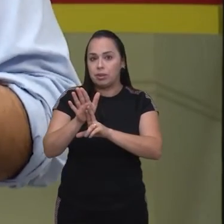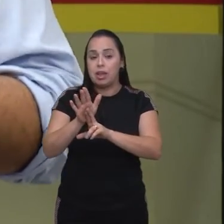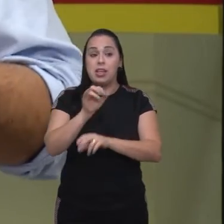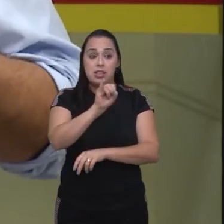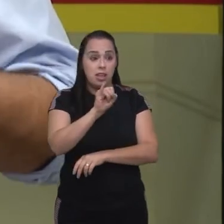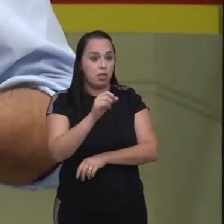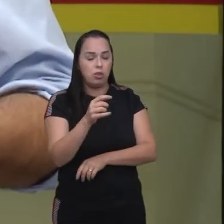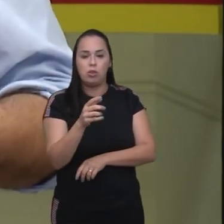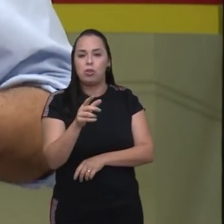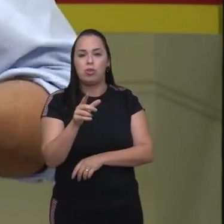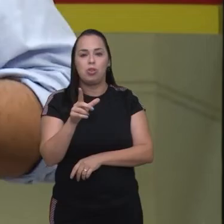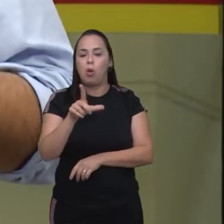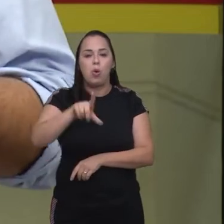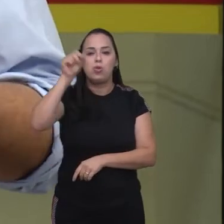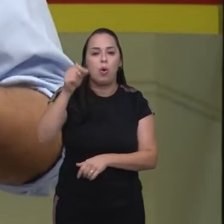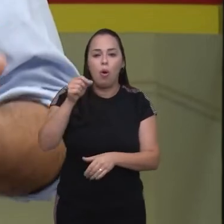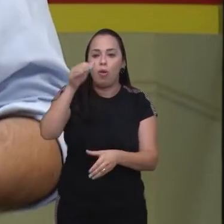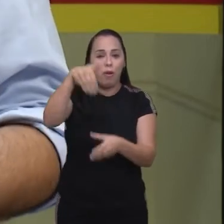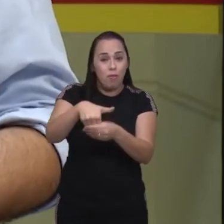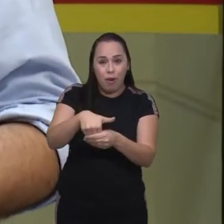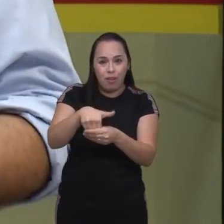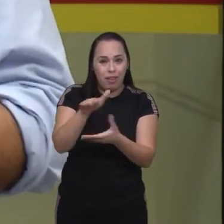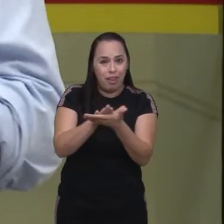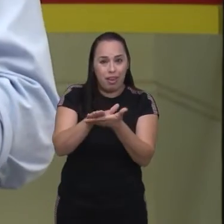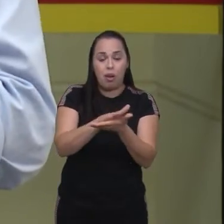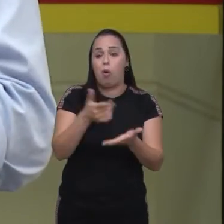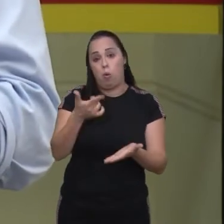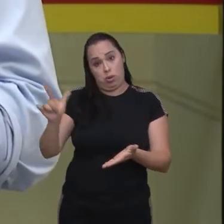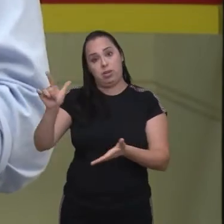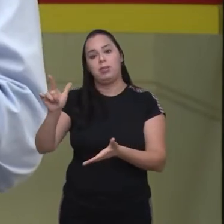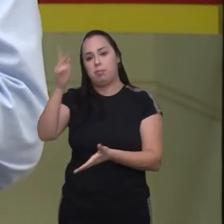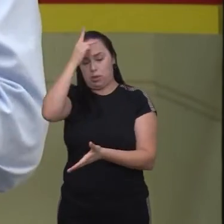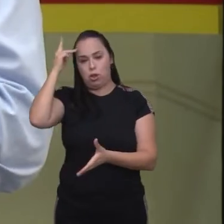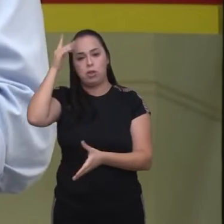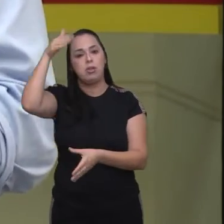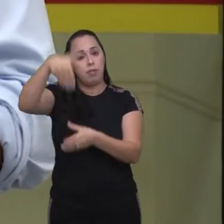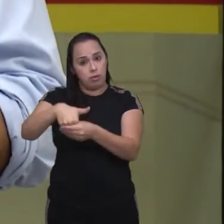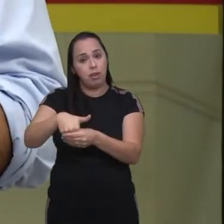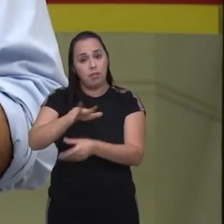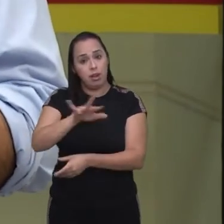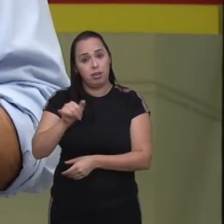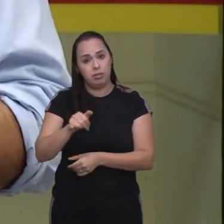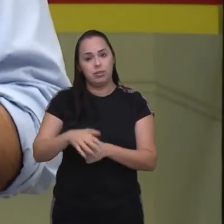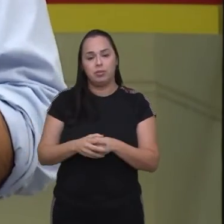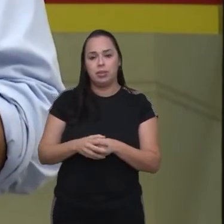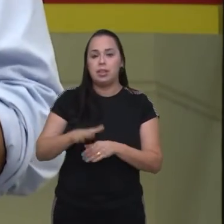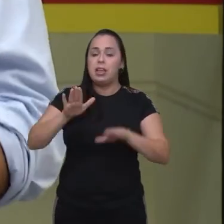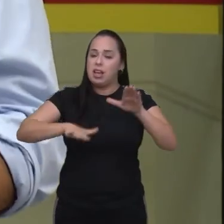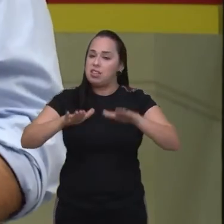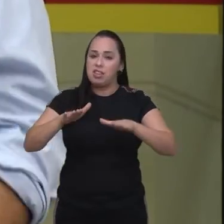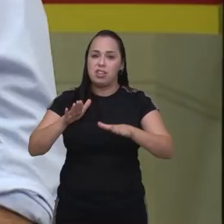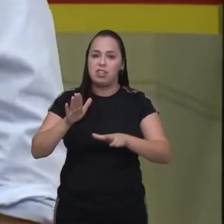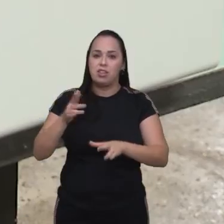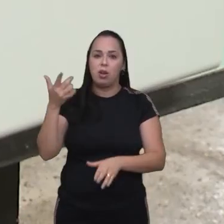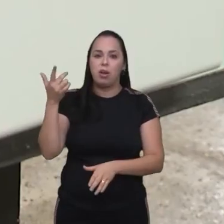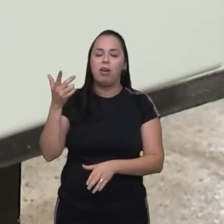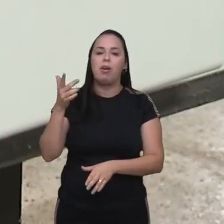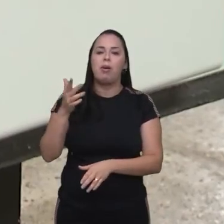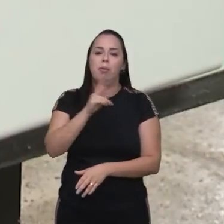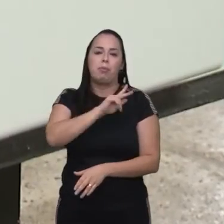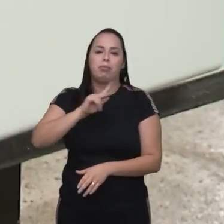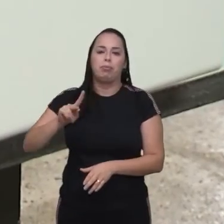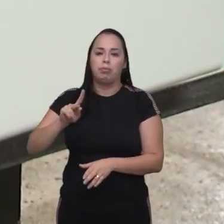gente não escolhe, quando a gente deixa de escolher, outras pessoas vão escolher para nós. E nem sempre vai ser aquilo que a gente deseja. E